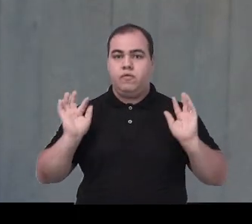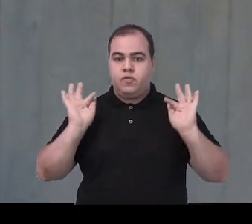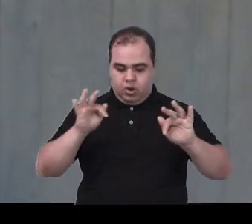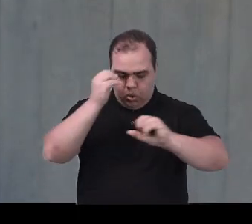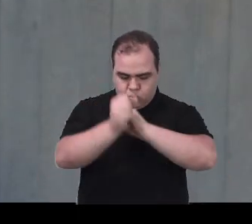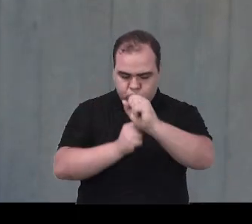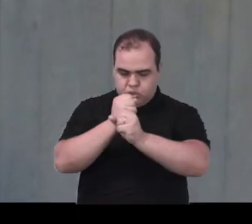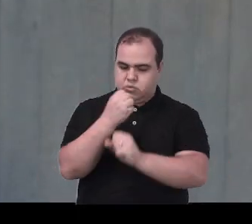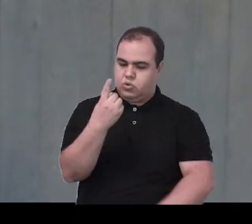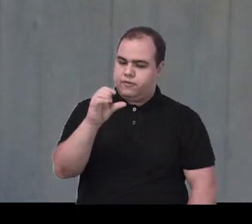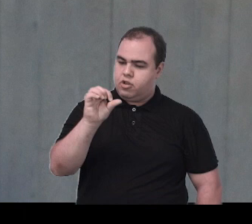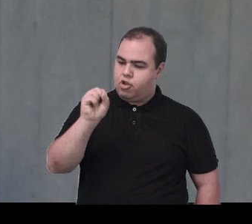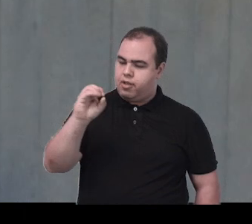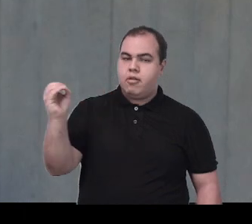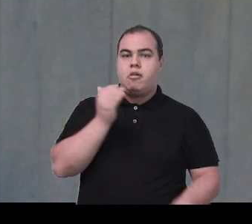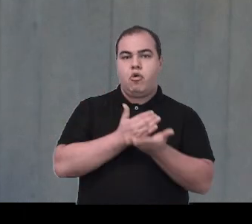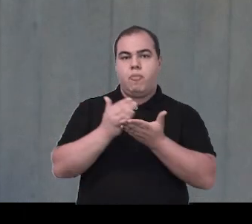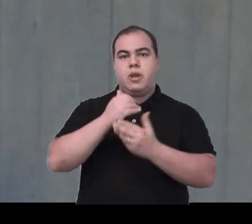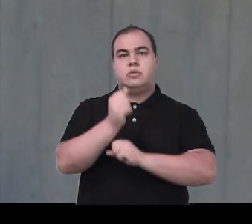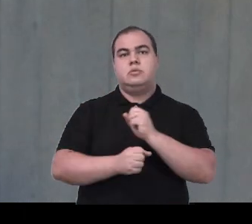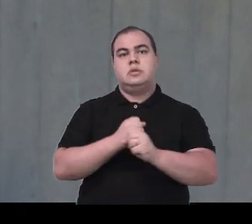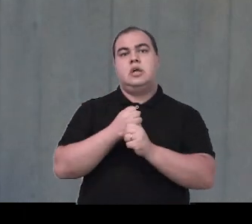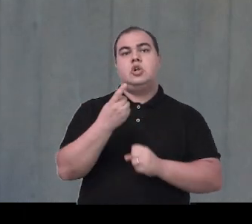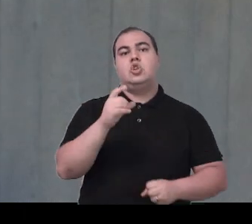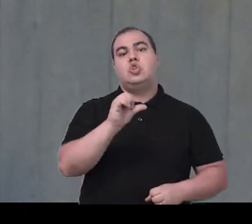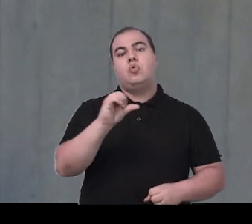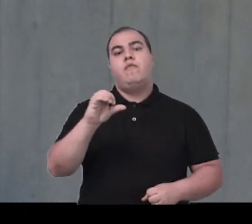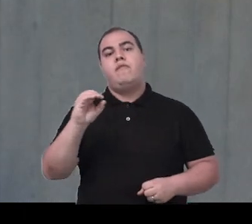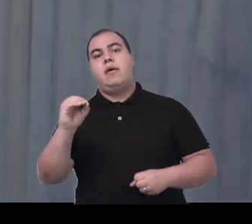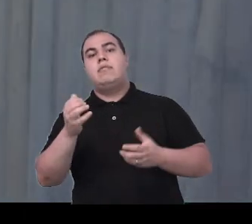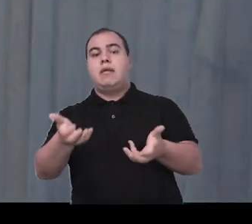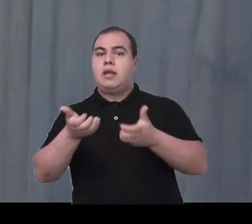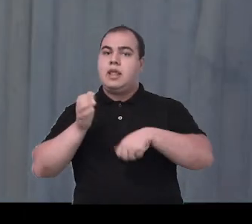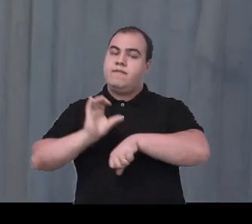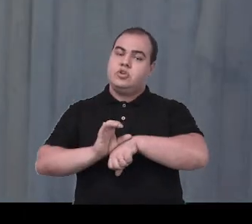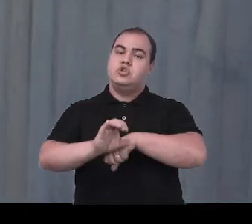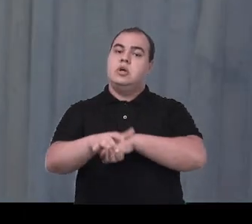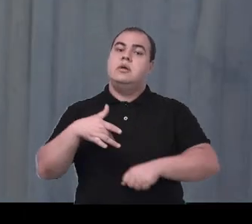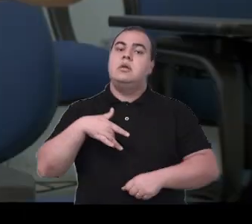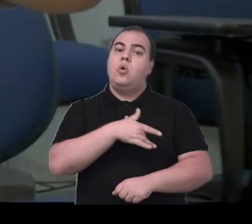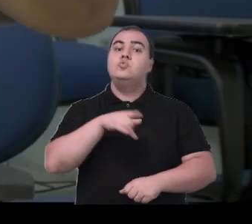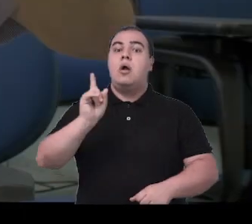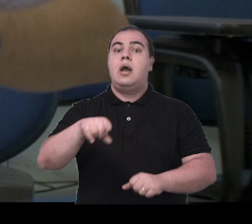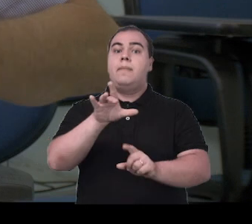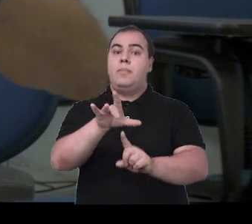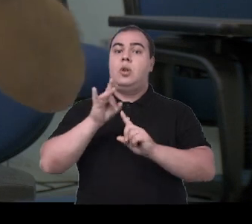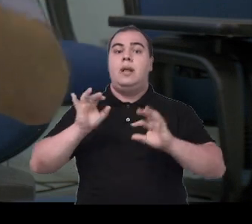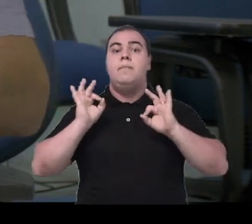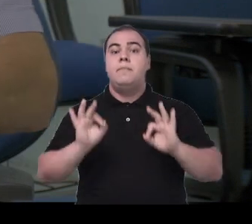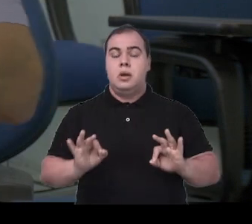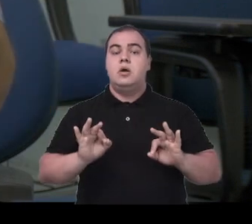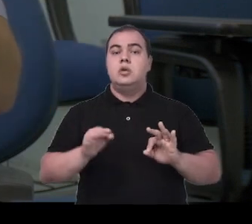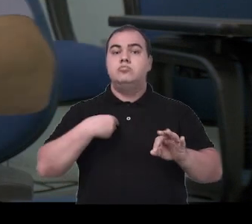final dos anos 80 e começo dos anos 90, entrou uma gestão de querer investir na saúde. Era uma prioridade mesmo,